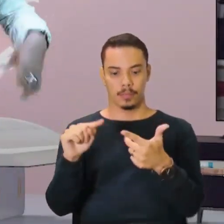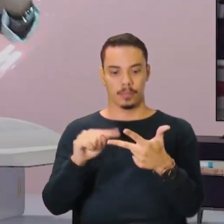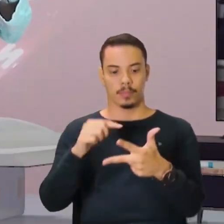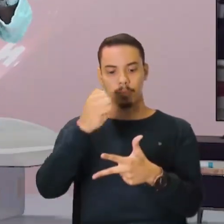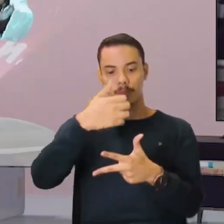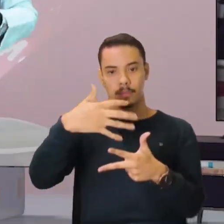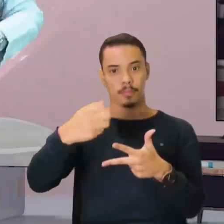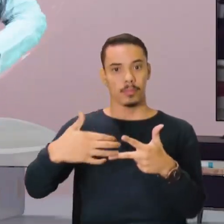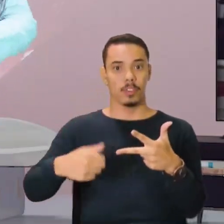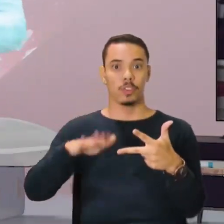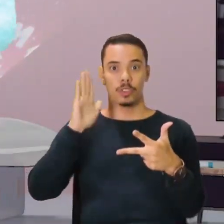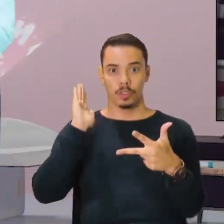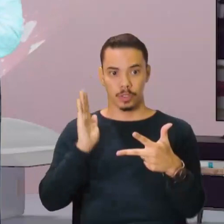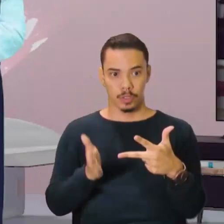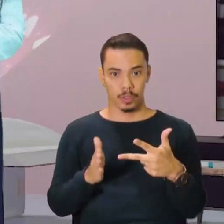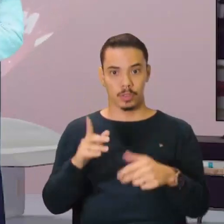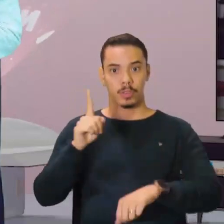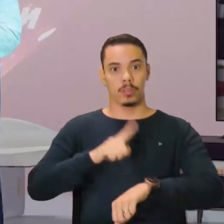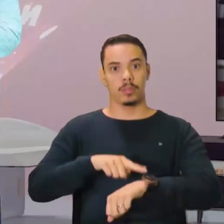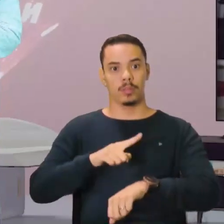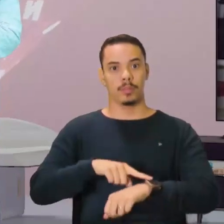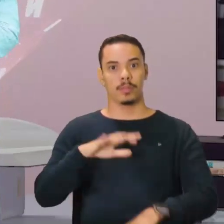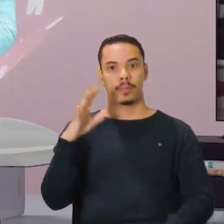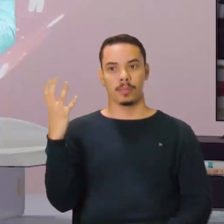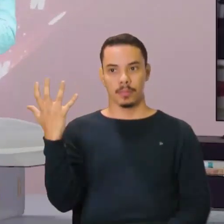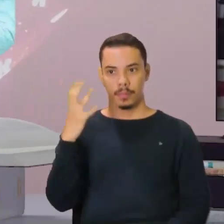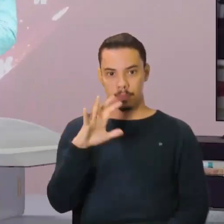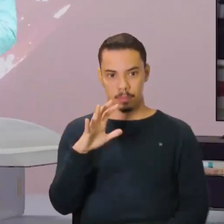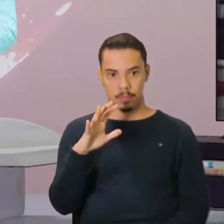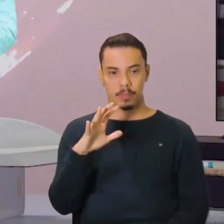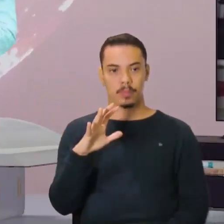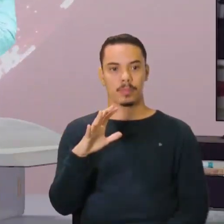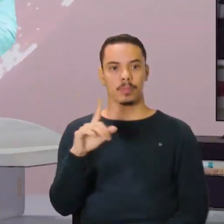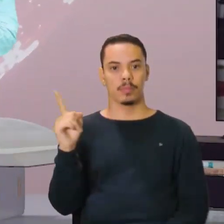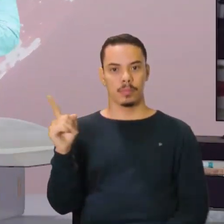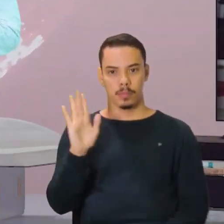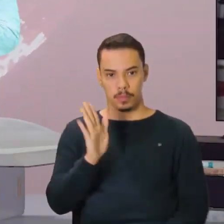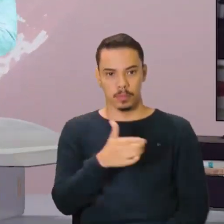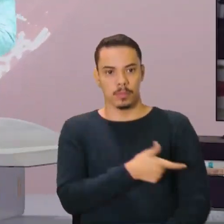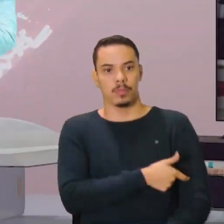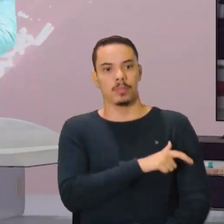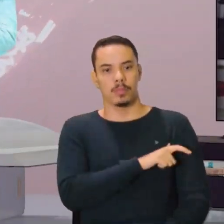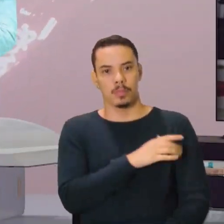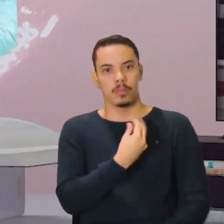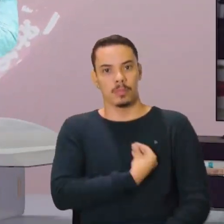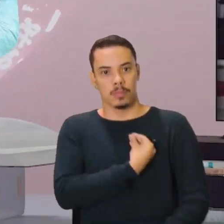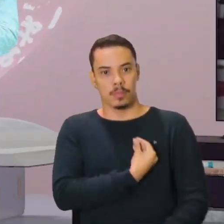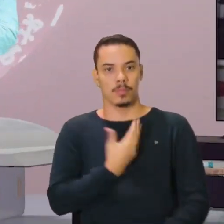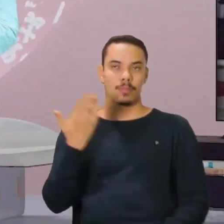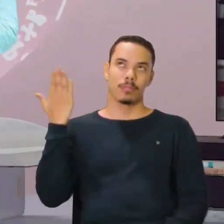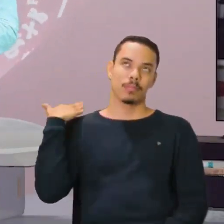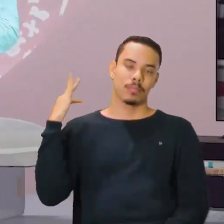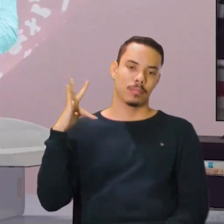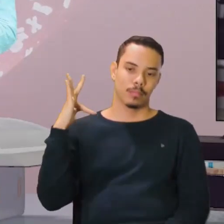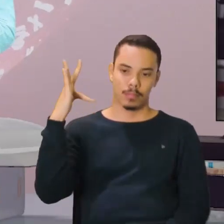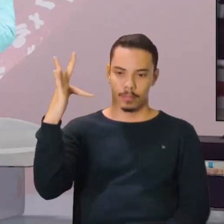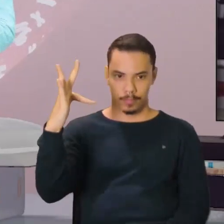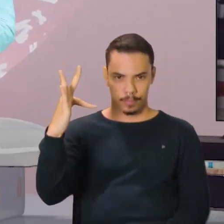e imperativo. Sim. E o tempo, olha só, lá no fundamental você, presente, passado